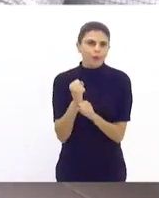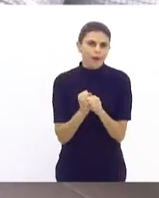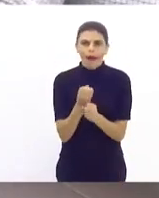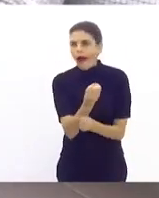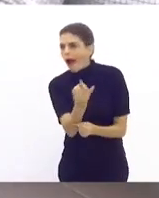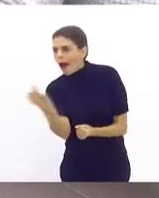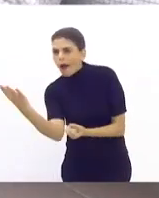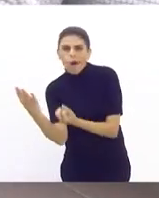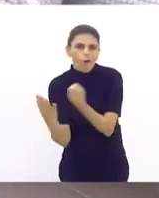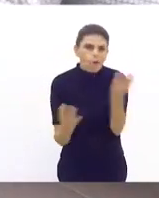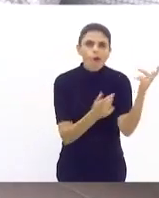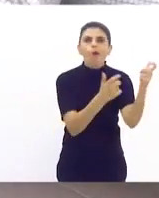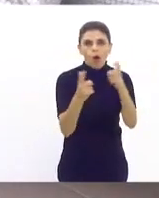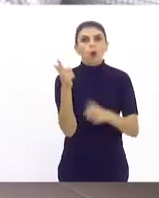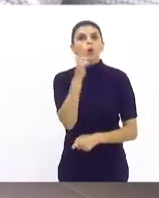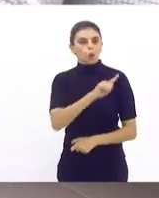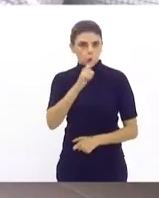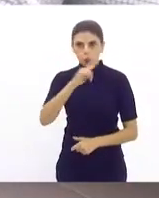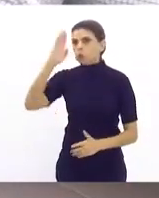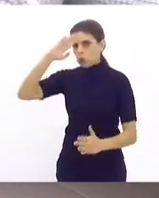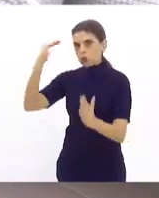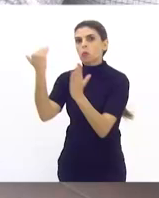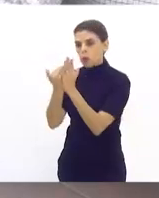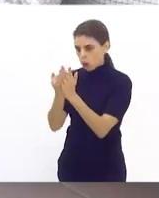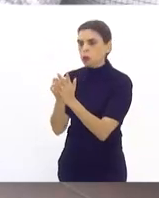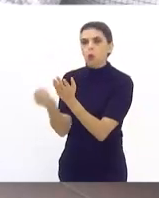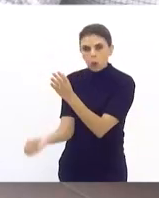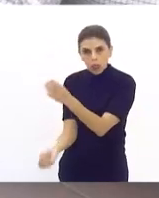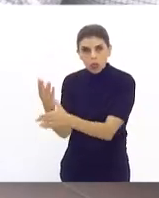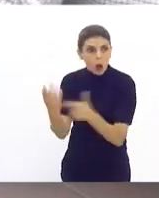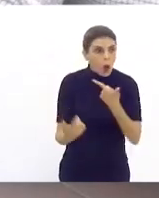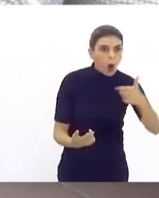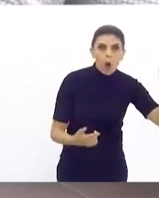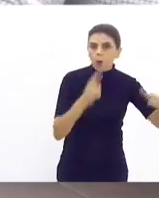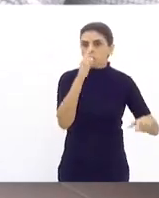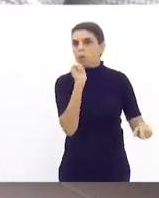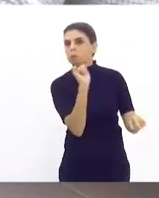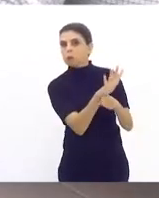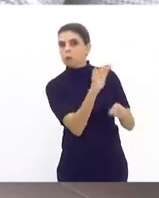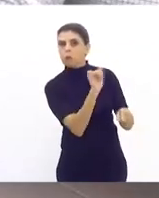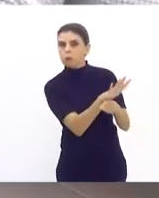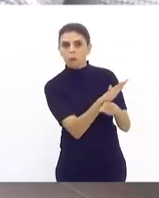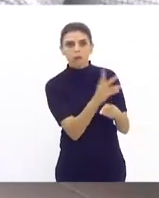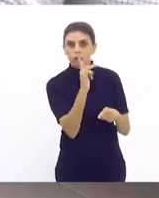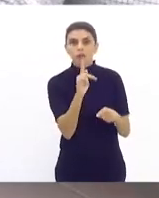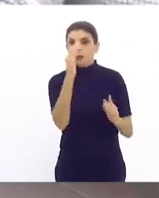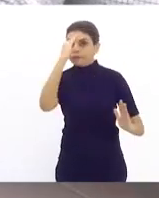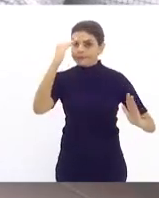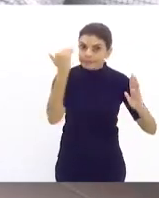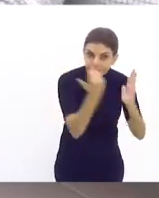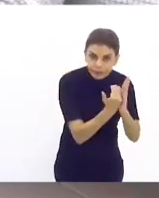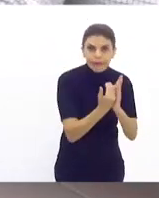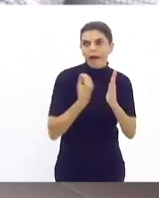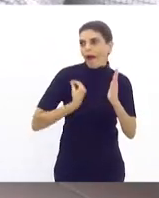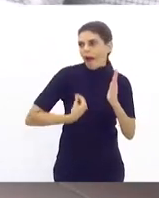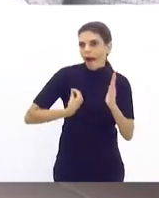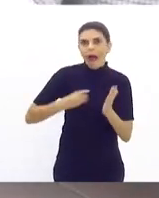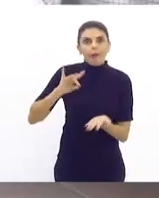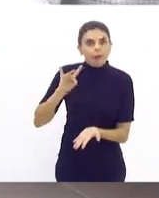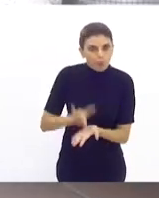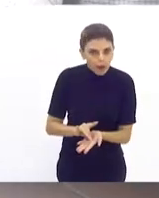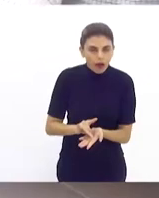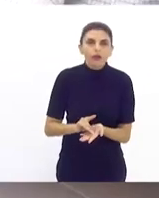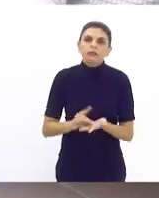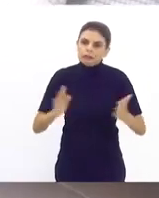gente conseguiu que eles fossem criados, em outros não. Tudo que é para cumprir, para atualizar, nós